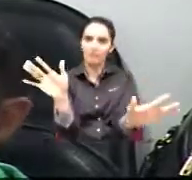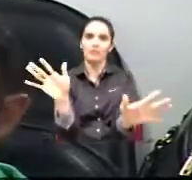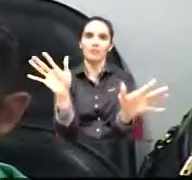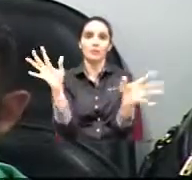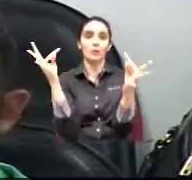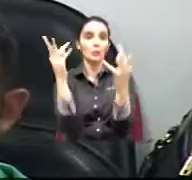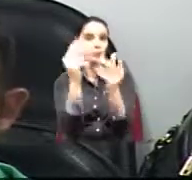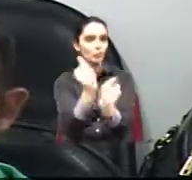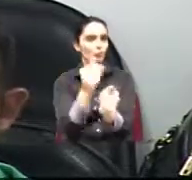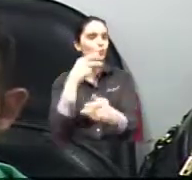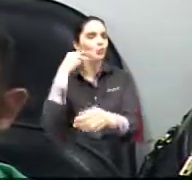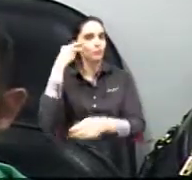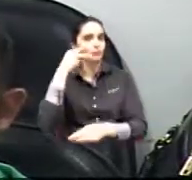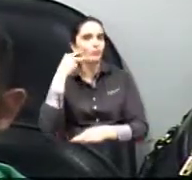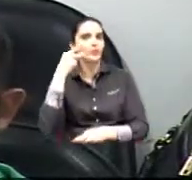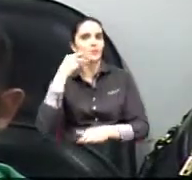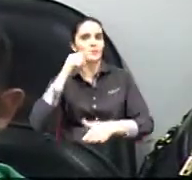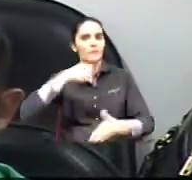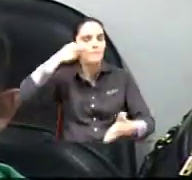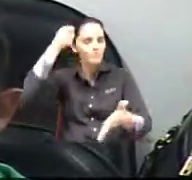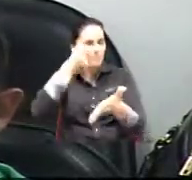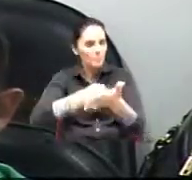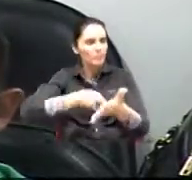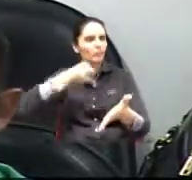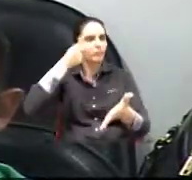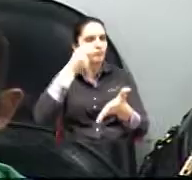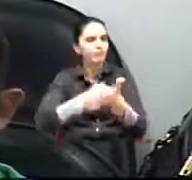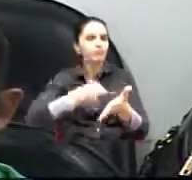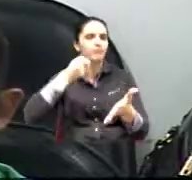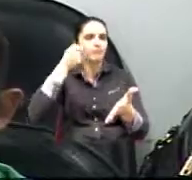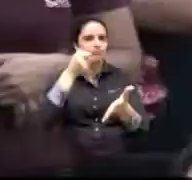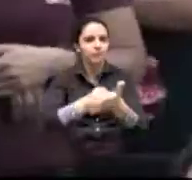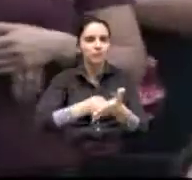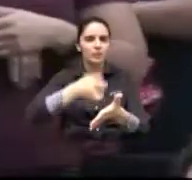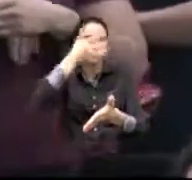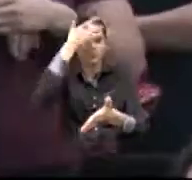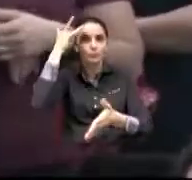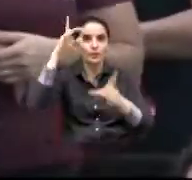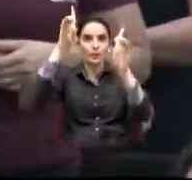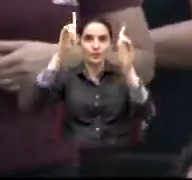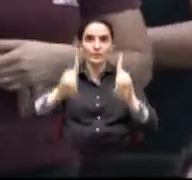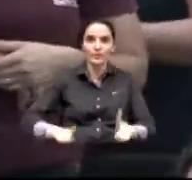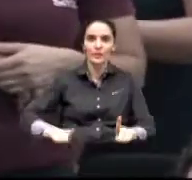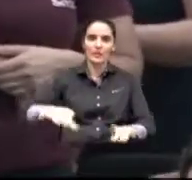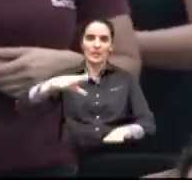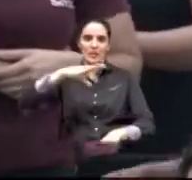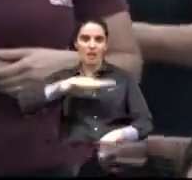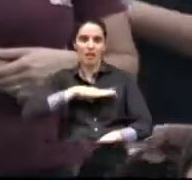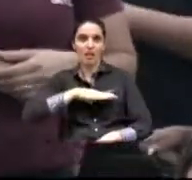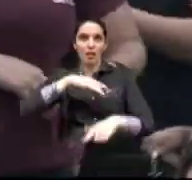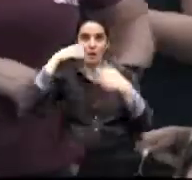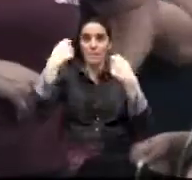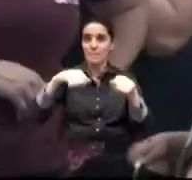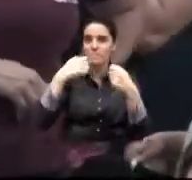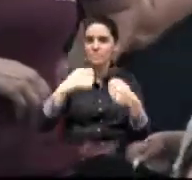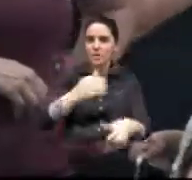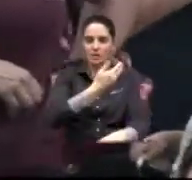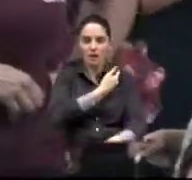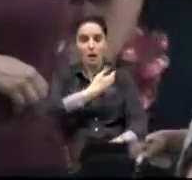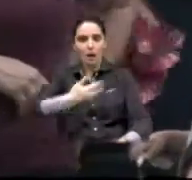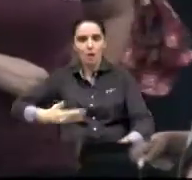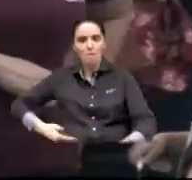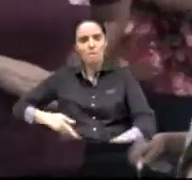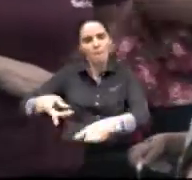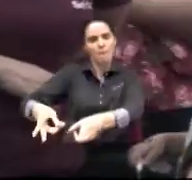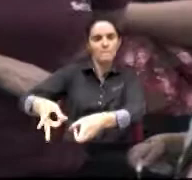nós precisamos, vereadores, lutar mais pelos deficientes da nossa cidade. Nós precisamos que o poder público tenha um